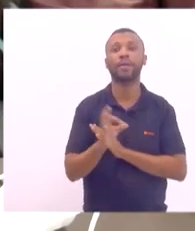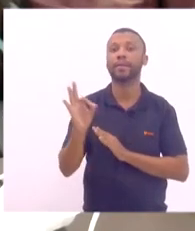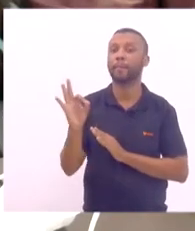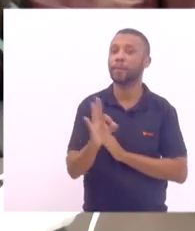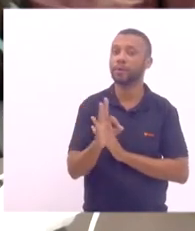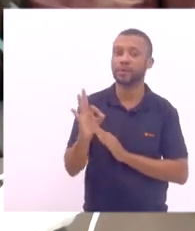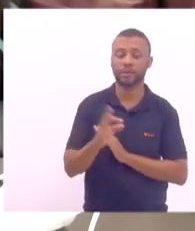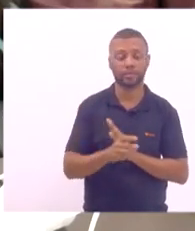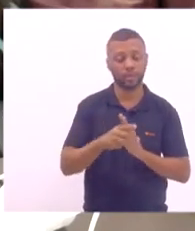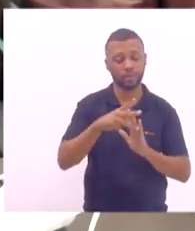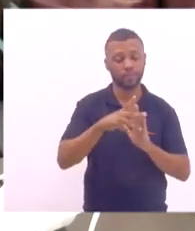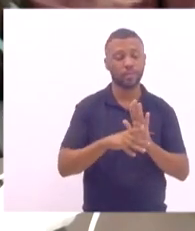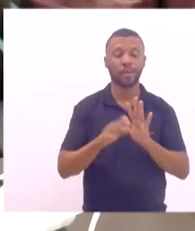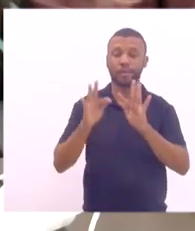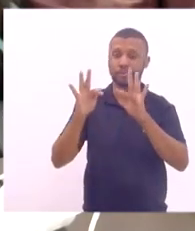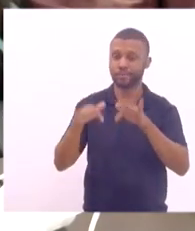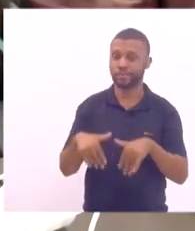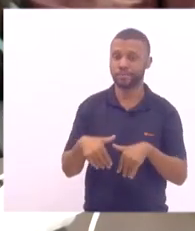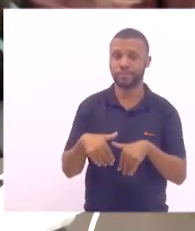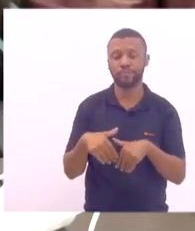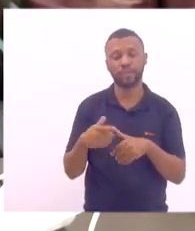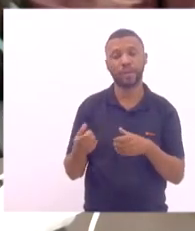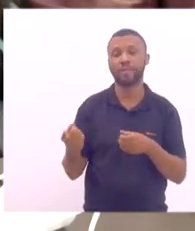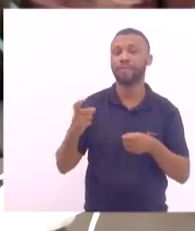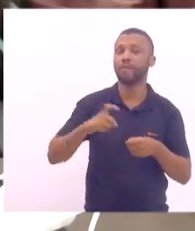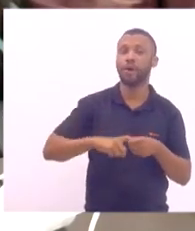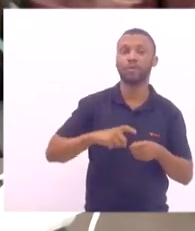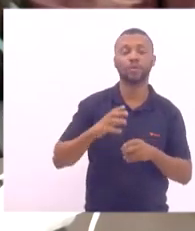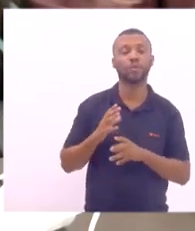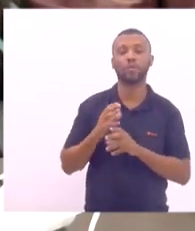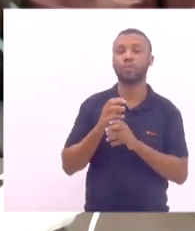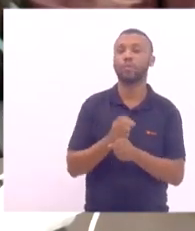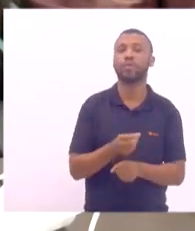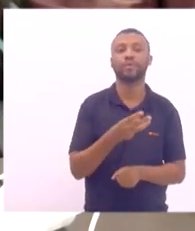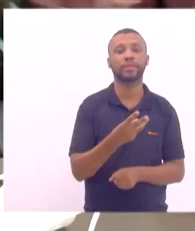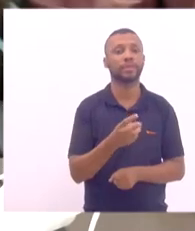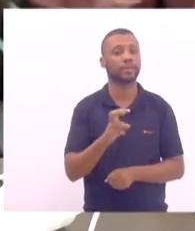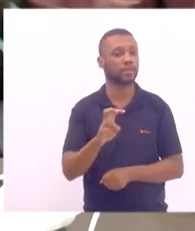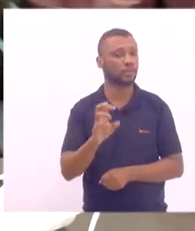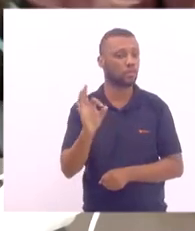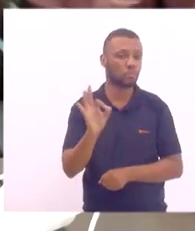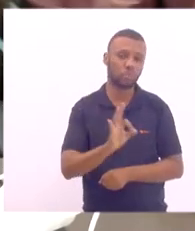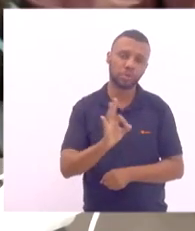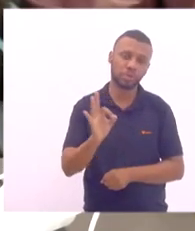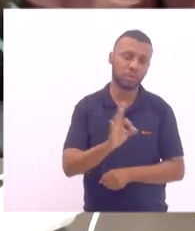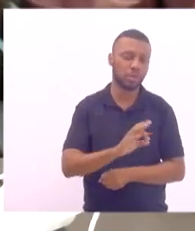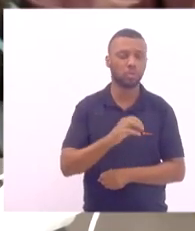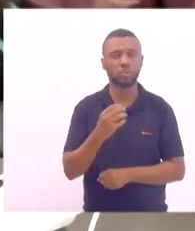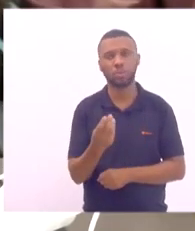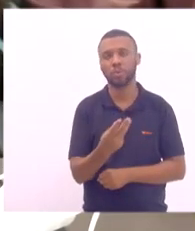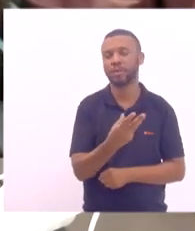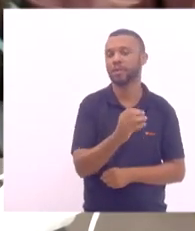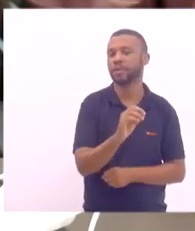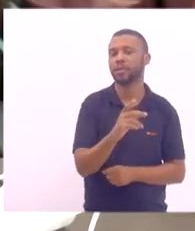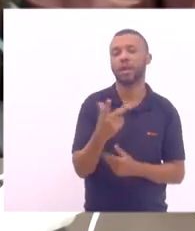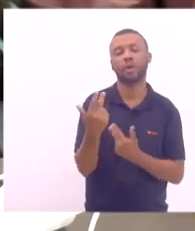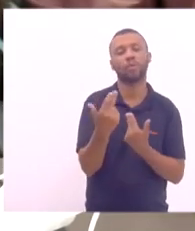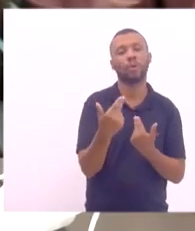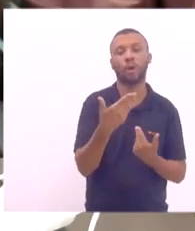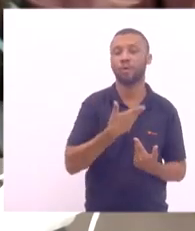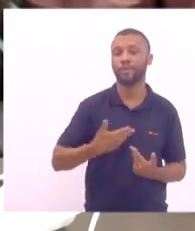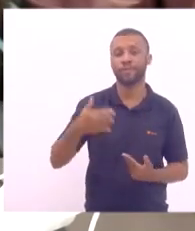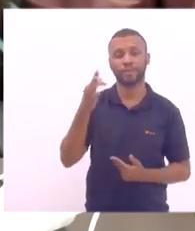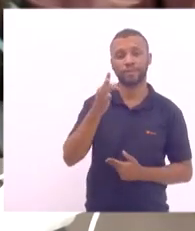acabar, evidentemente, volta para os 35, para os 30, conforme a União assim o